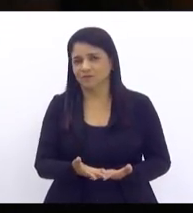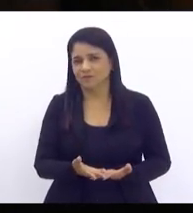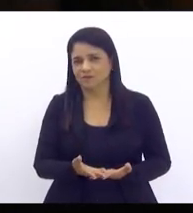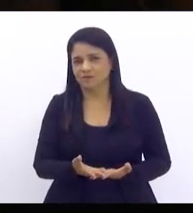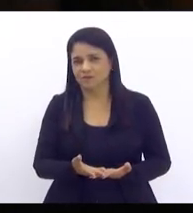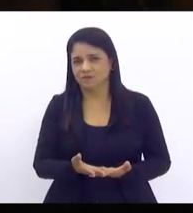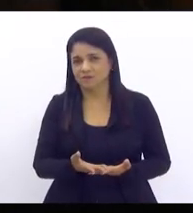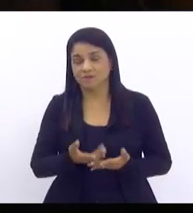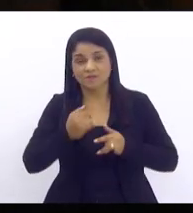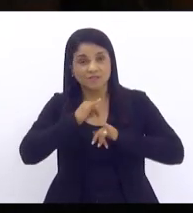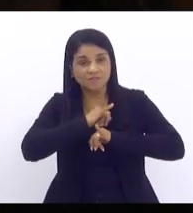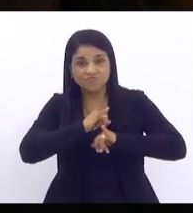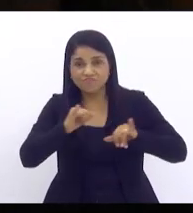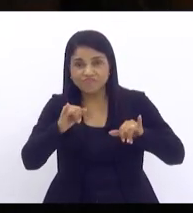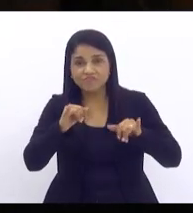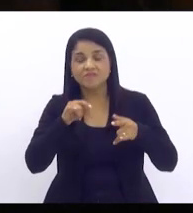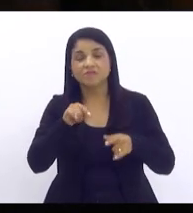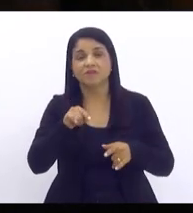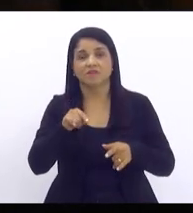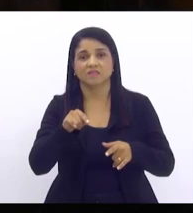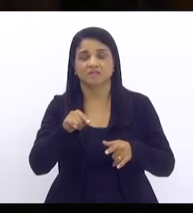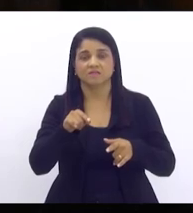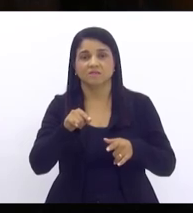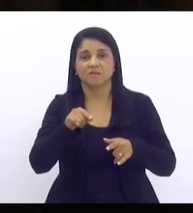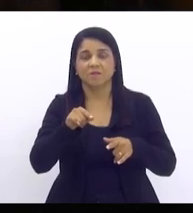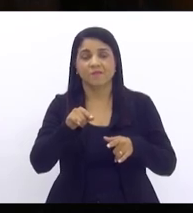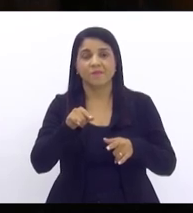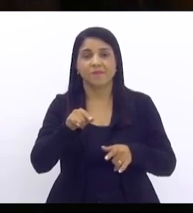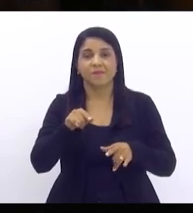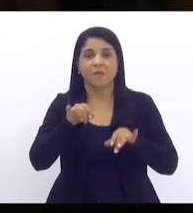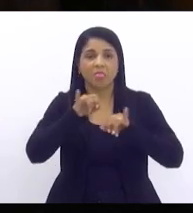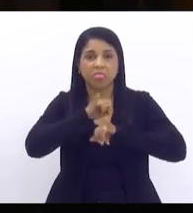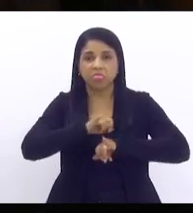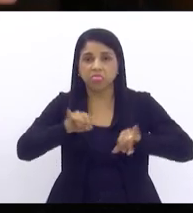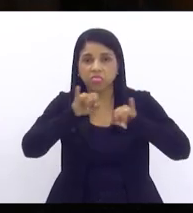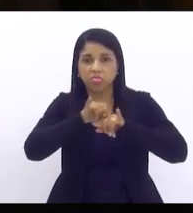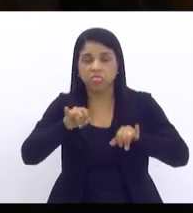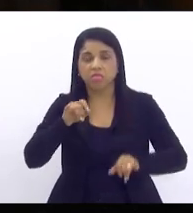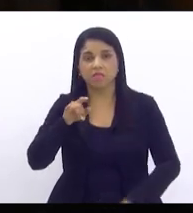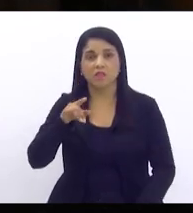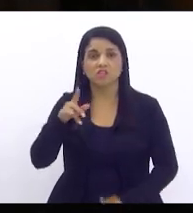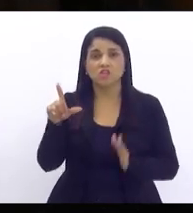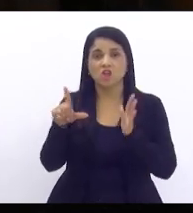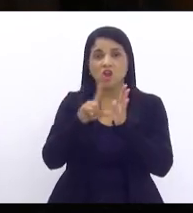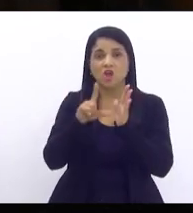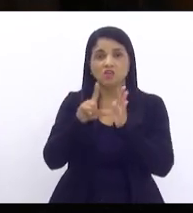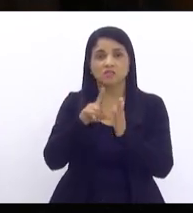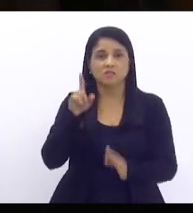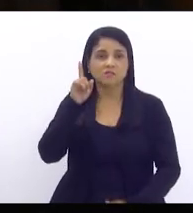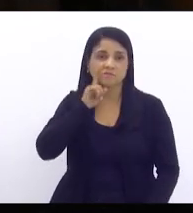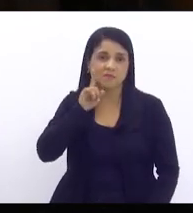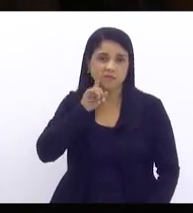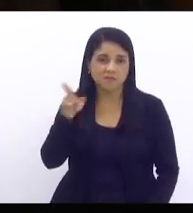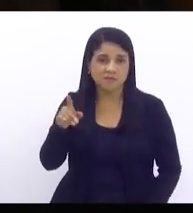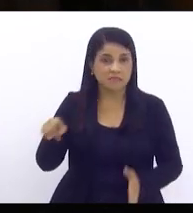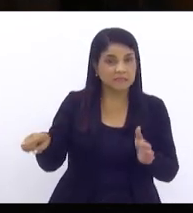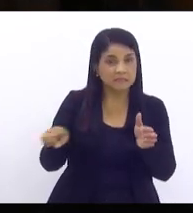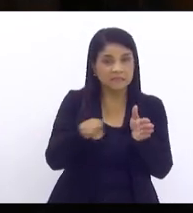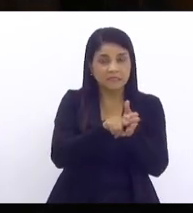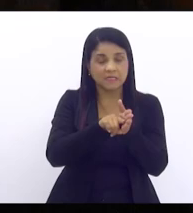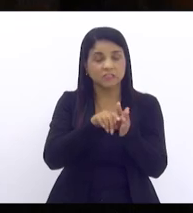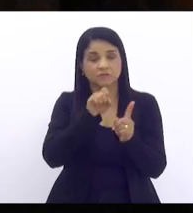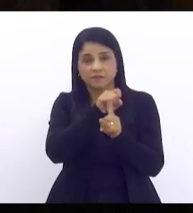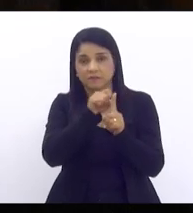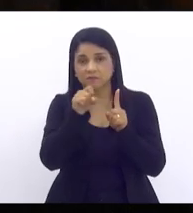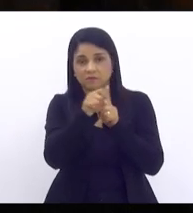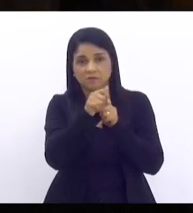das Americanas, com uma repercussão profundamente negativa na sociedade,